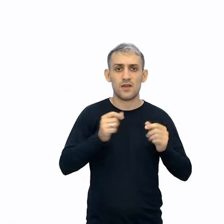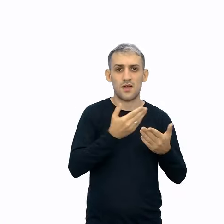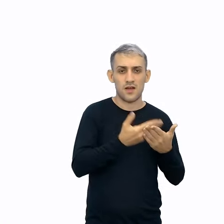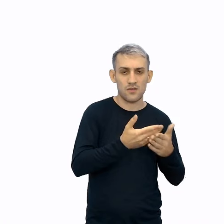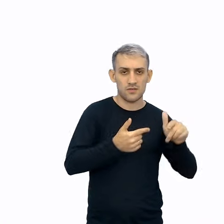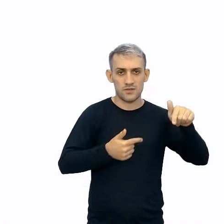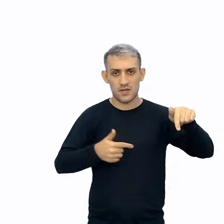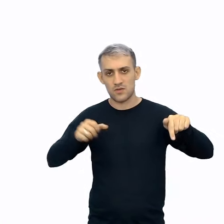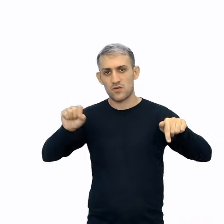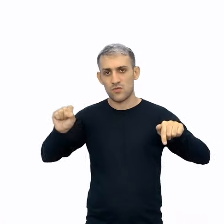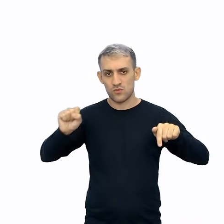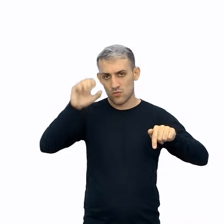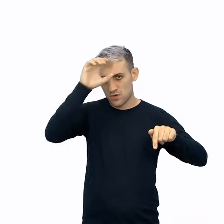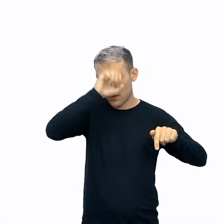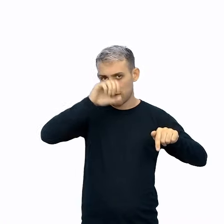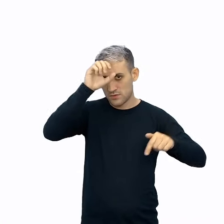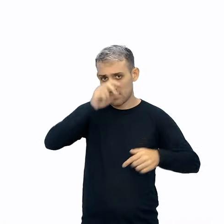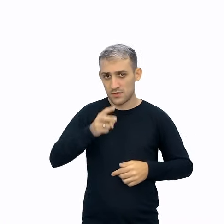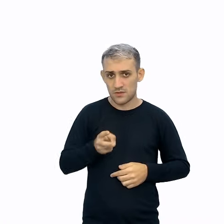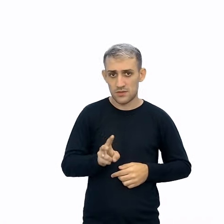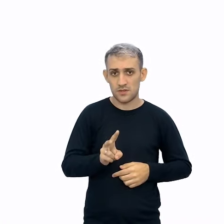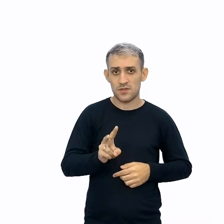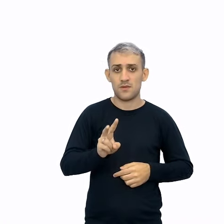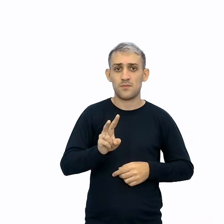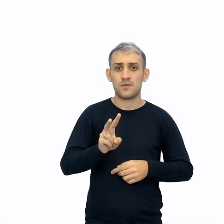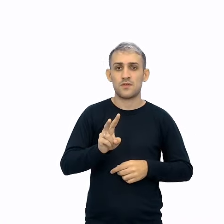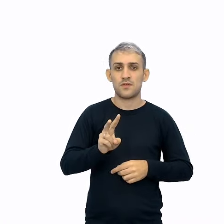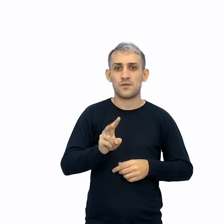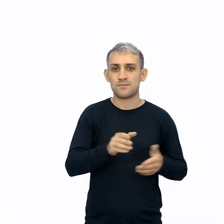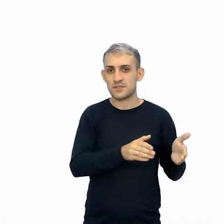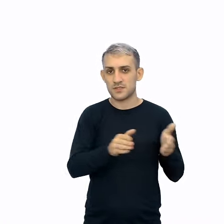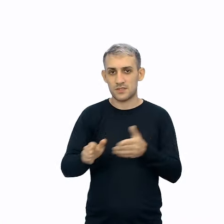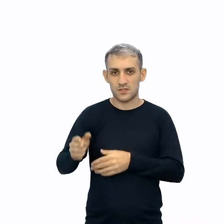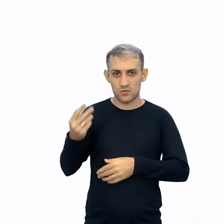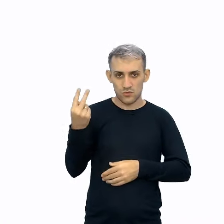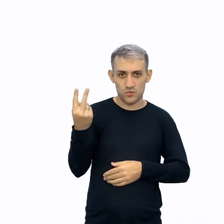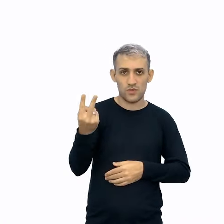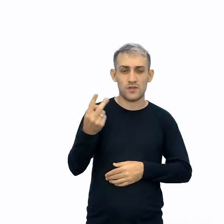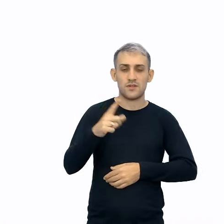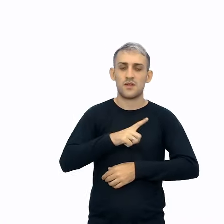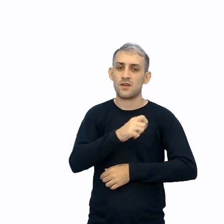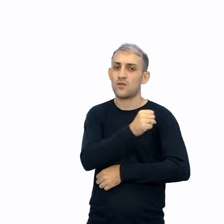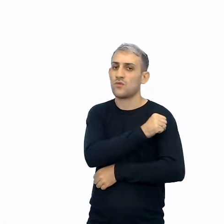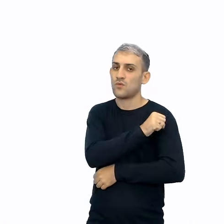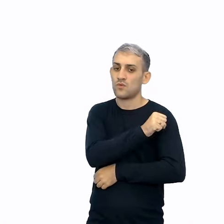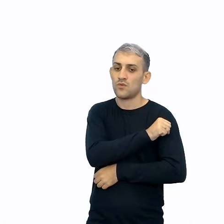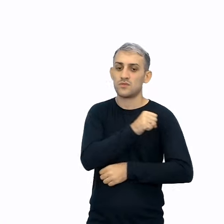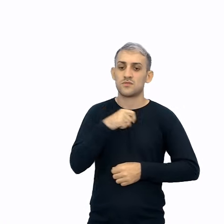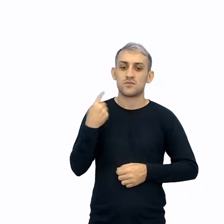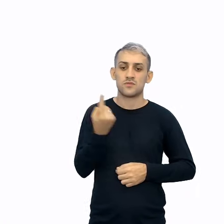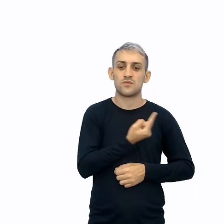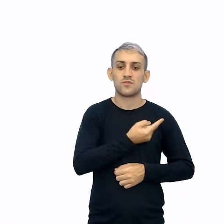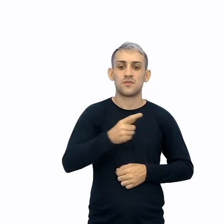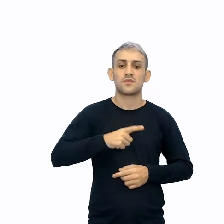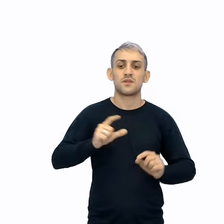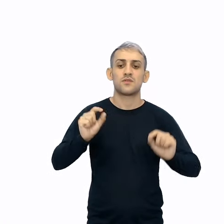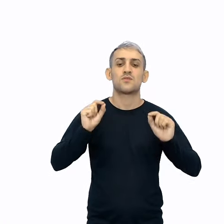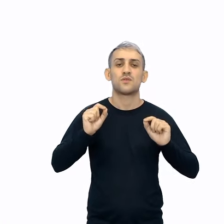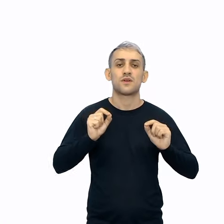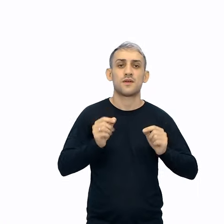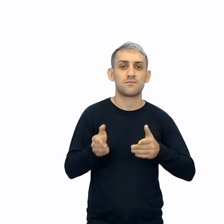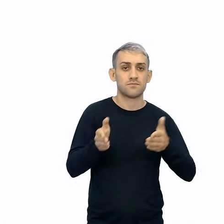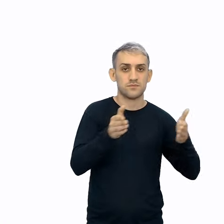e oito do Aprender Sempre volume dois da situação de aprendizagem seis lá no oitavo ano nós temos aí num primeiro